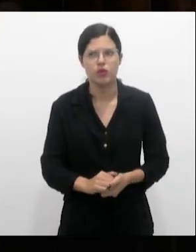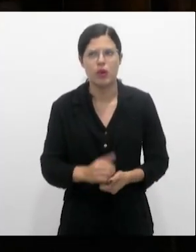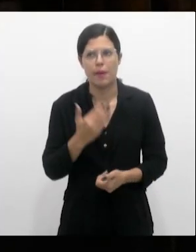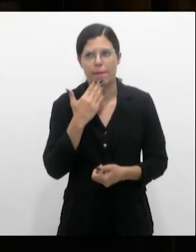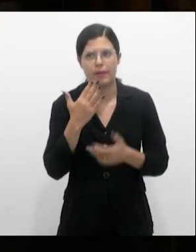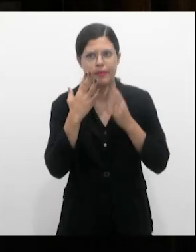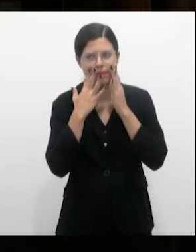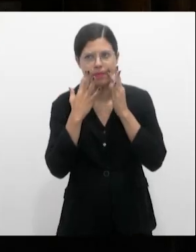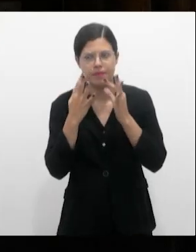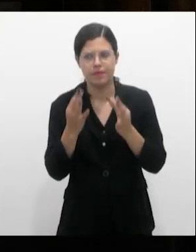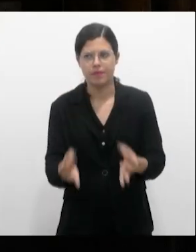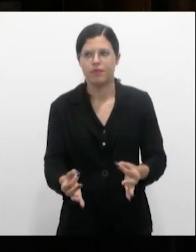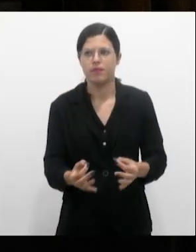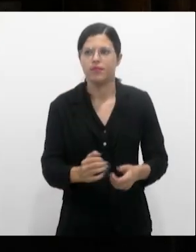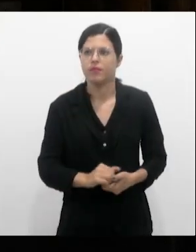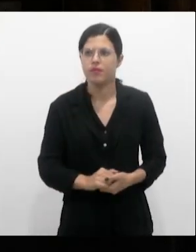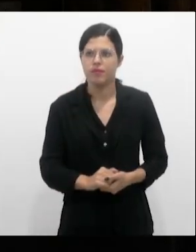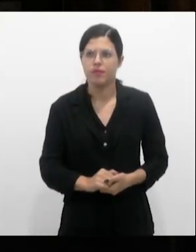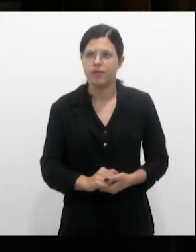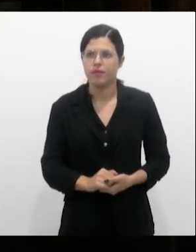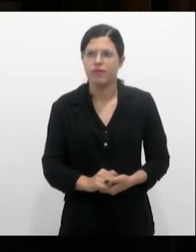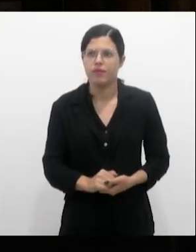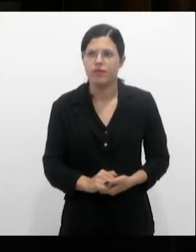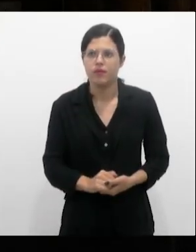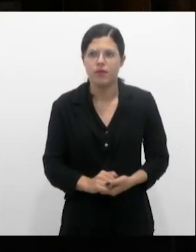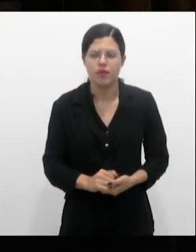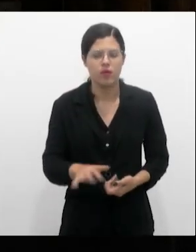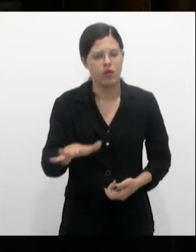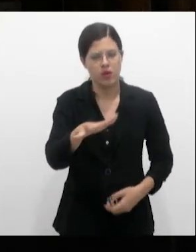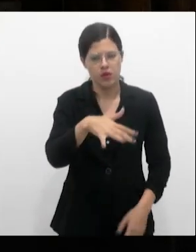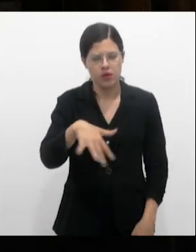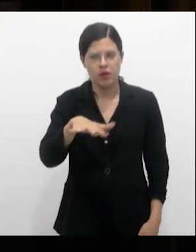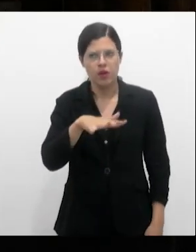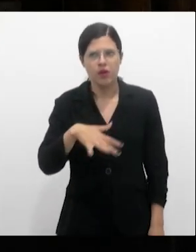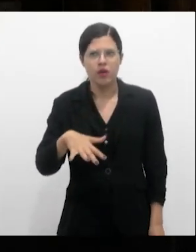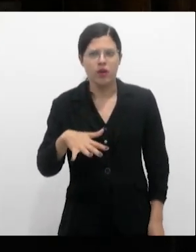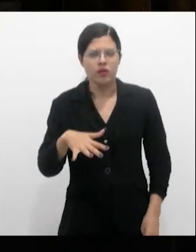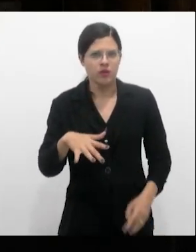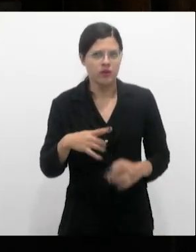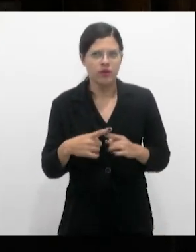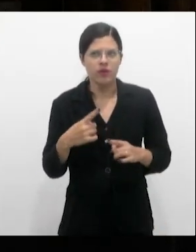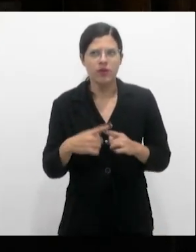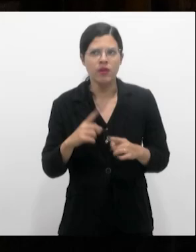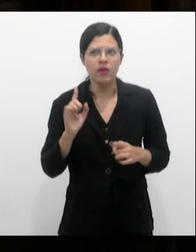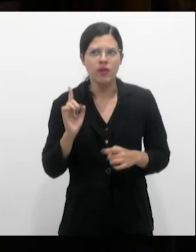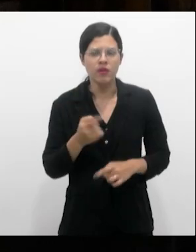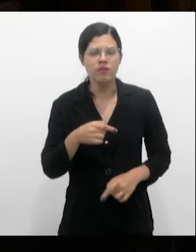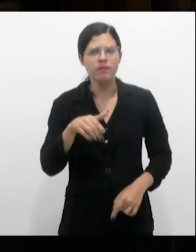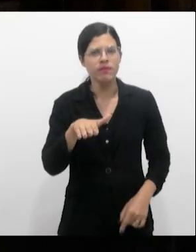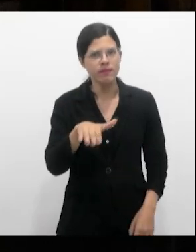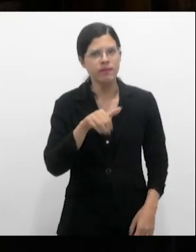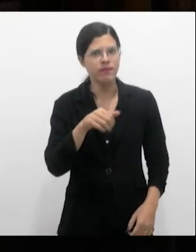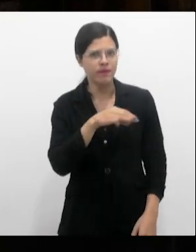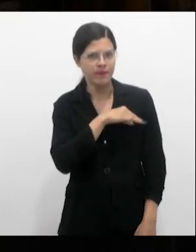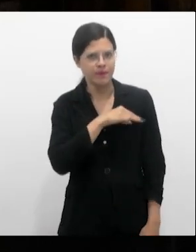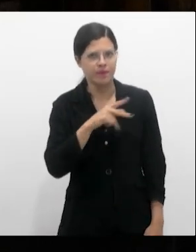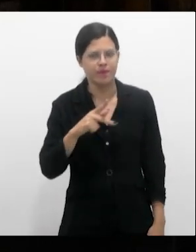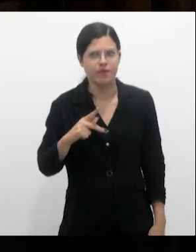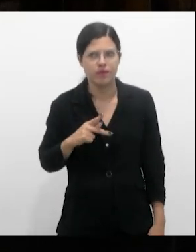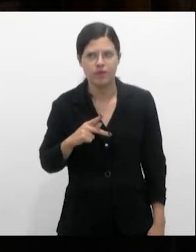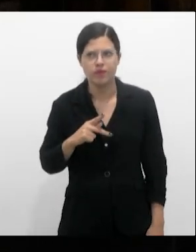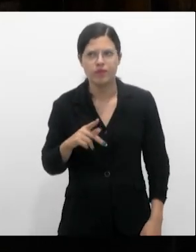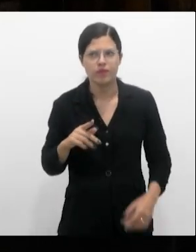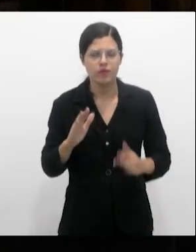atenção, em especial, obviamente que de um modo geral, até porque estaremos acionando o Ministério Público,